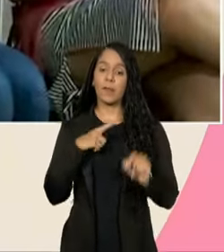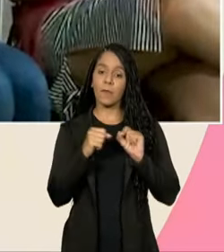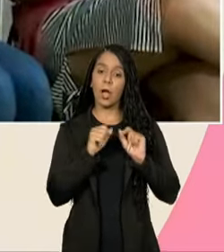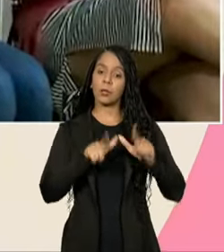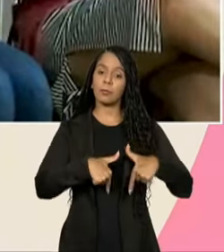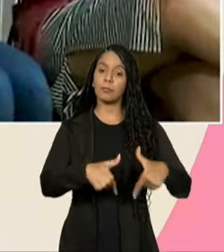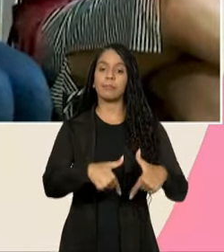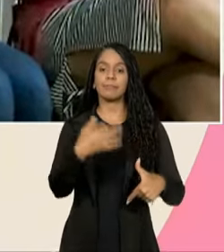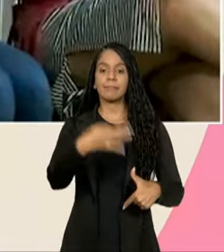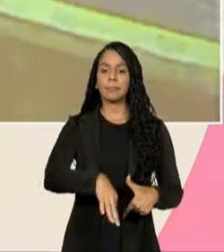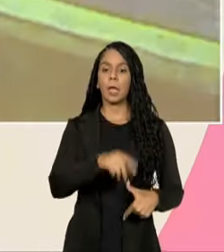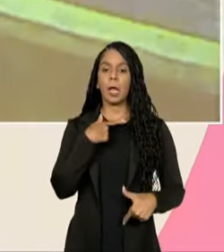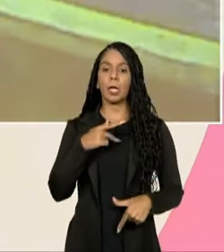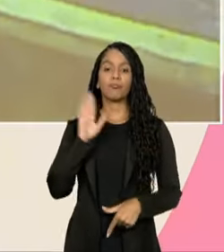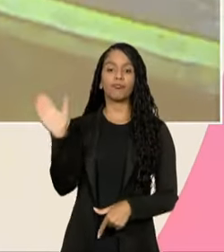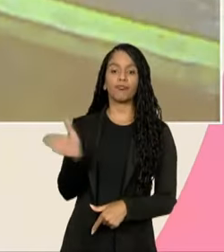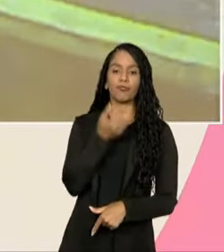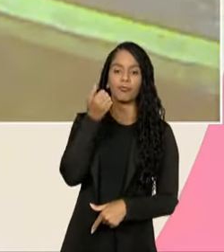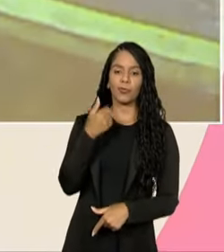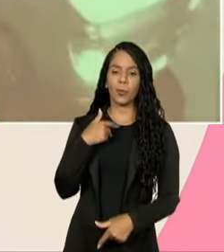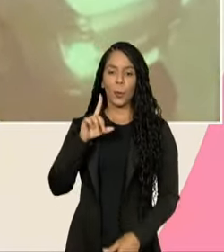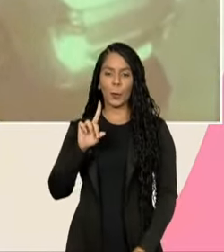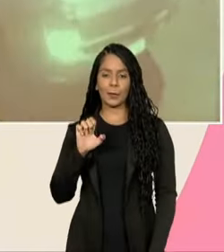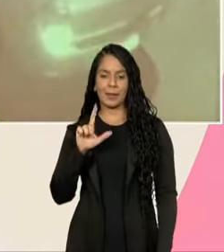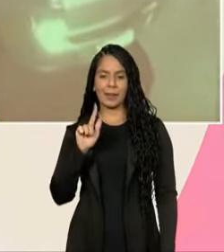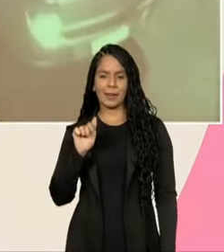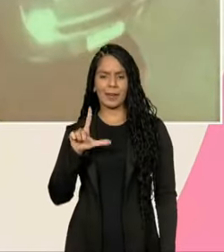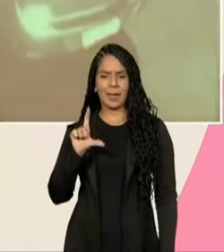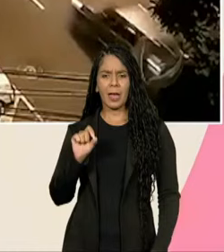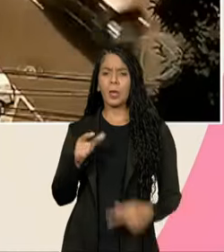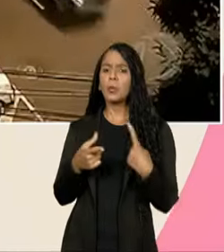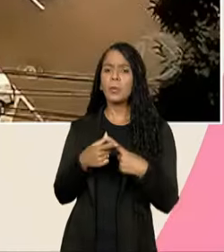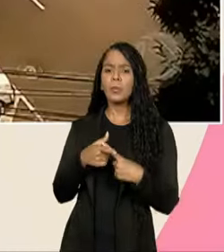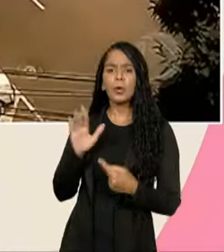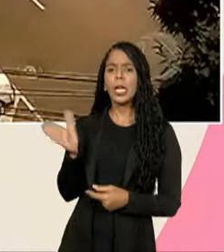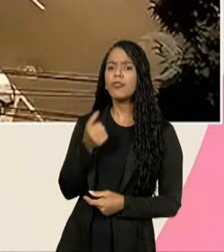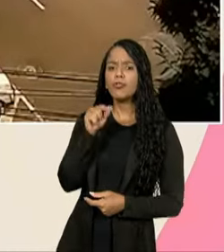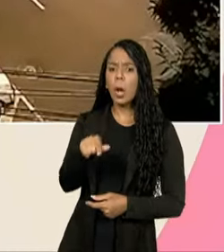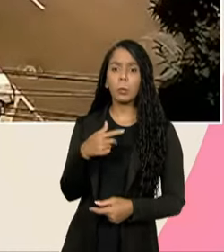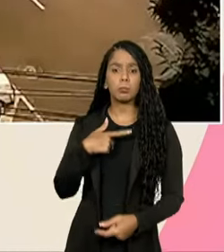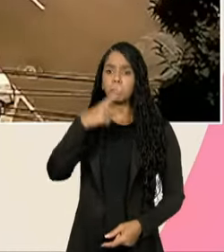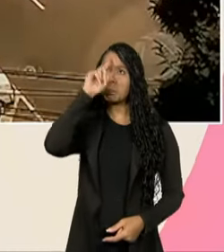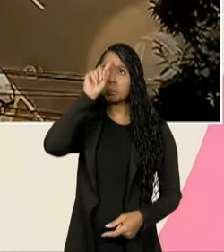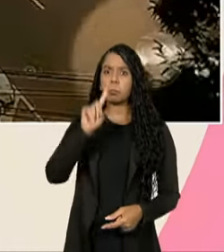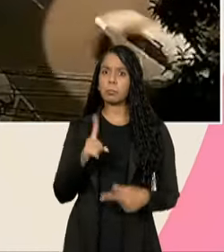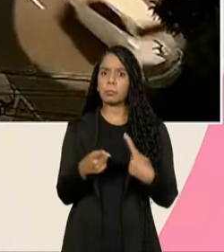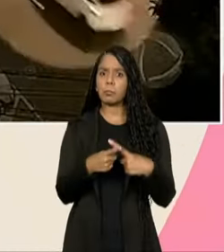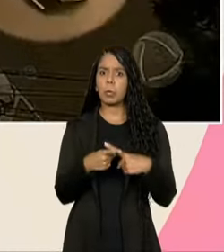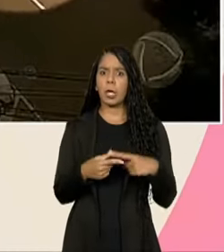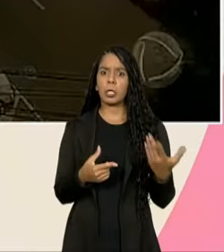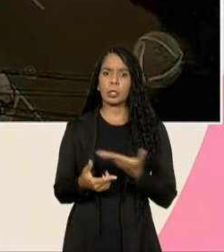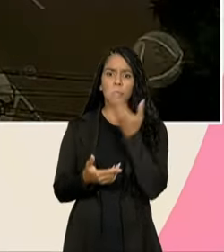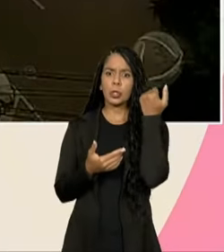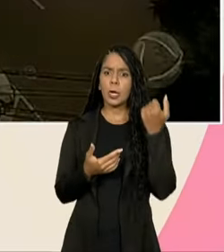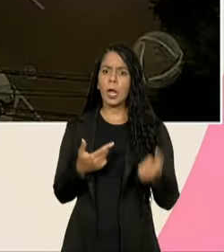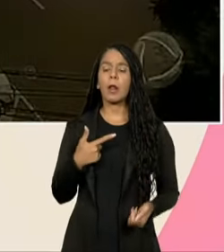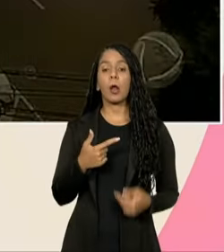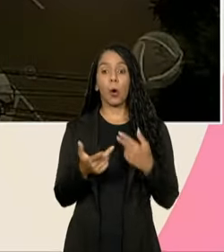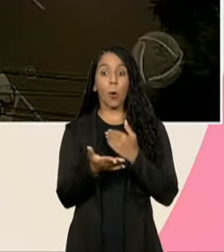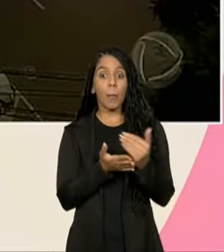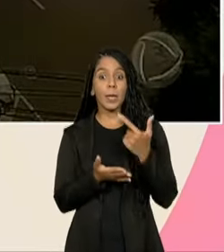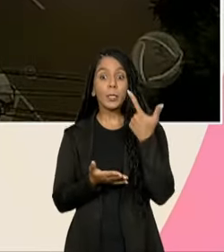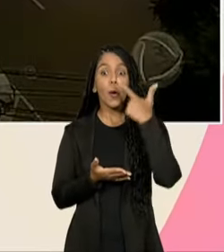correto, pimba, caiu o delegado. Aí eu falei, mas por que caiu? Ele falou, cara, não sei, me tiraram. Aí daqui a pouco entra um outro, começa a fazer um bom